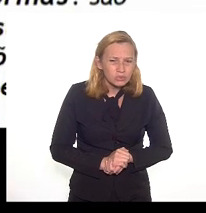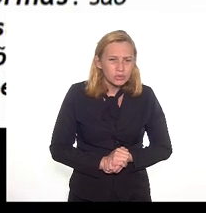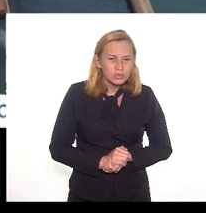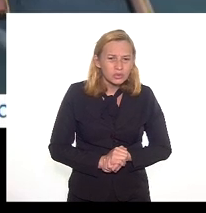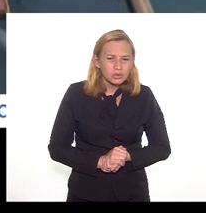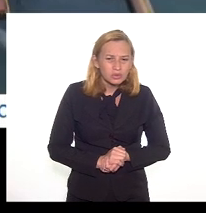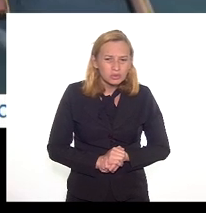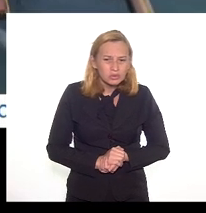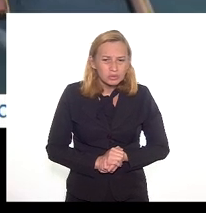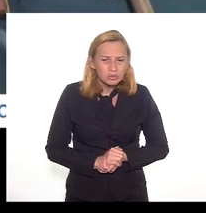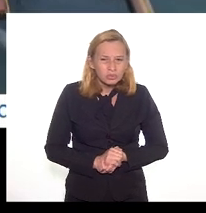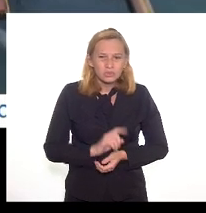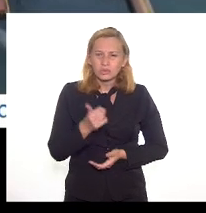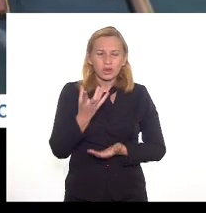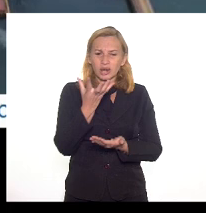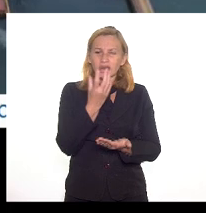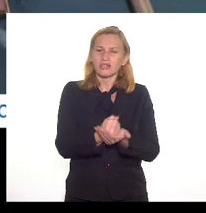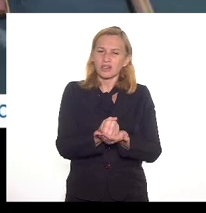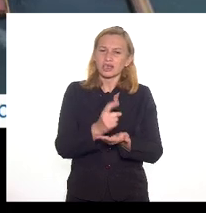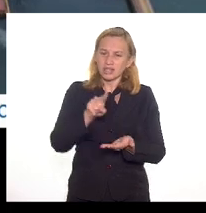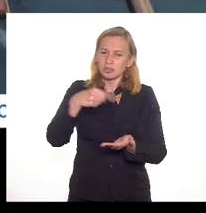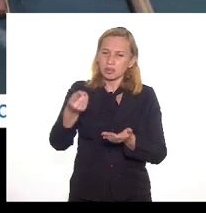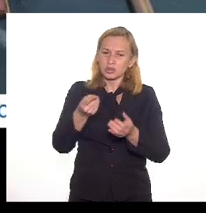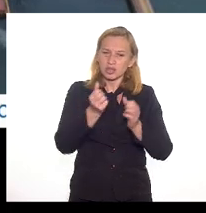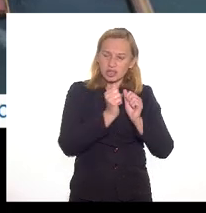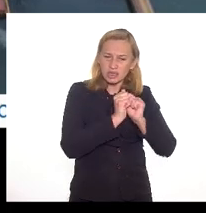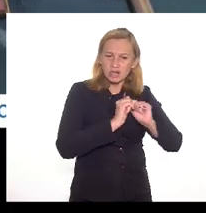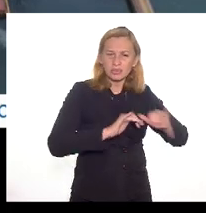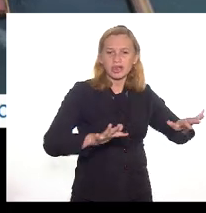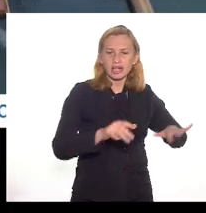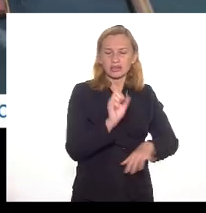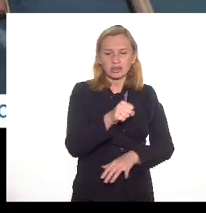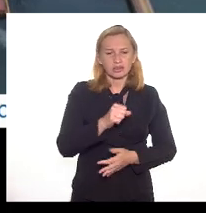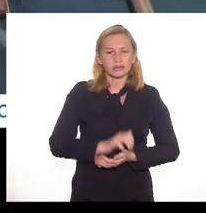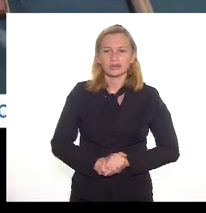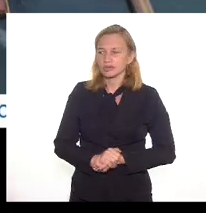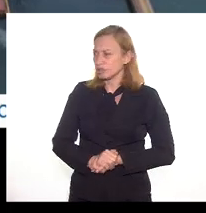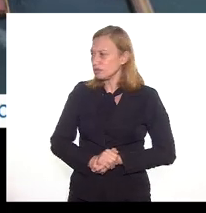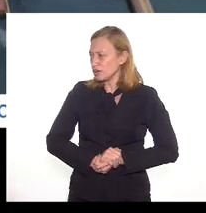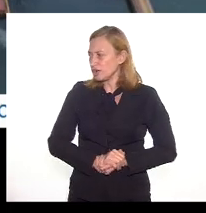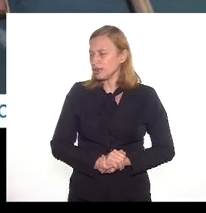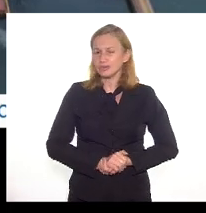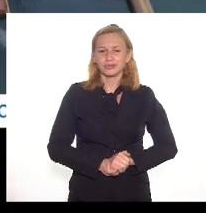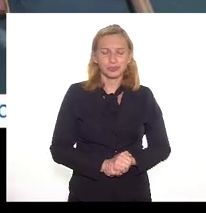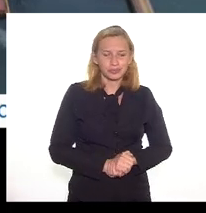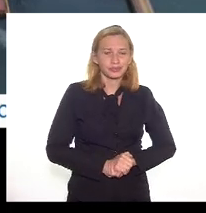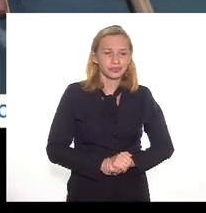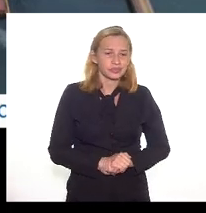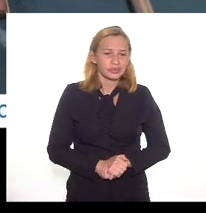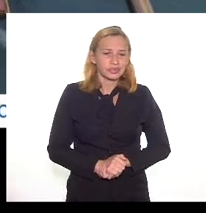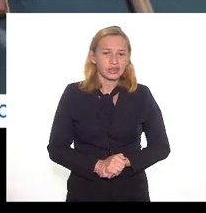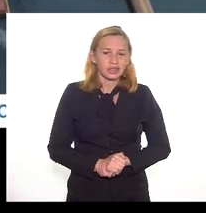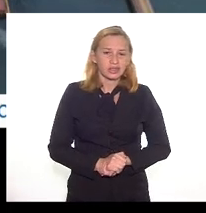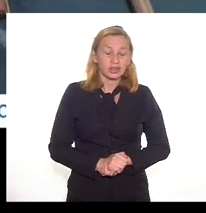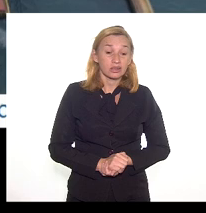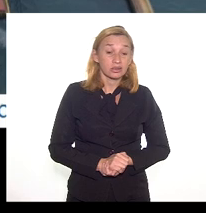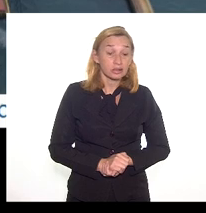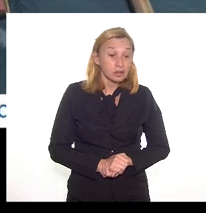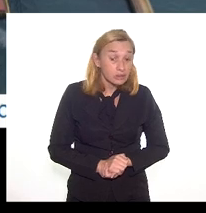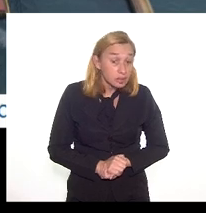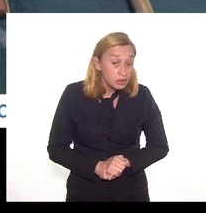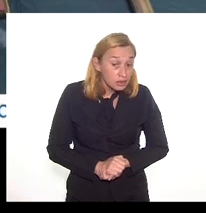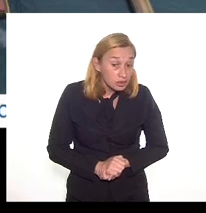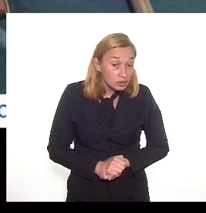mas não, é gravado, mas depois vai ser transmitido, sim. Tá ótimo, perfeito. É bem, então eu